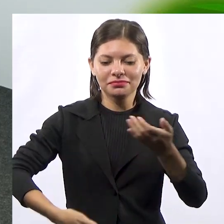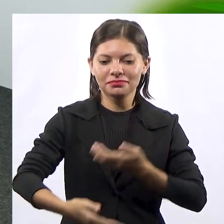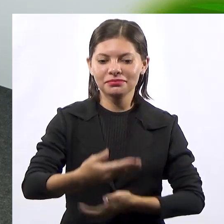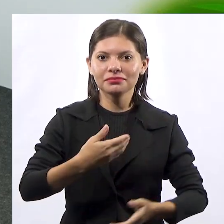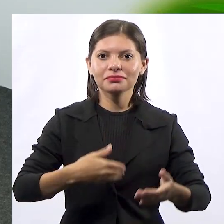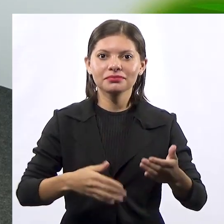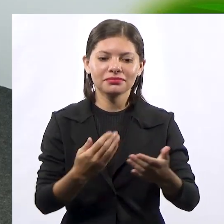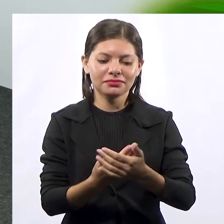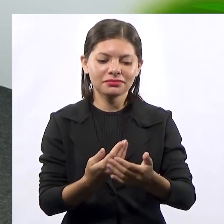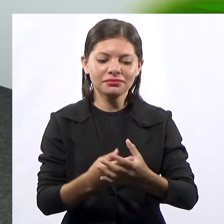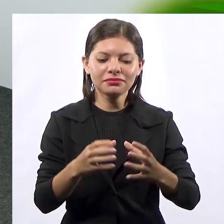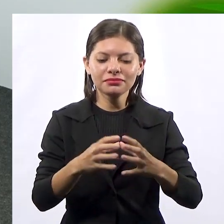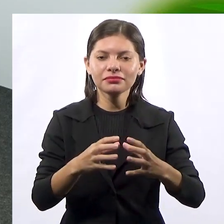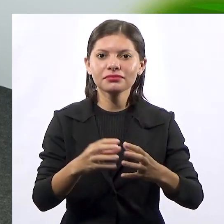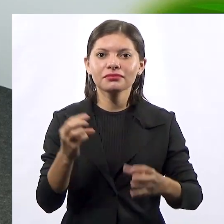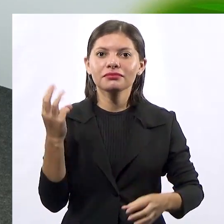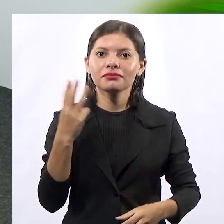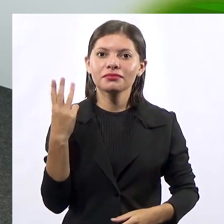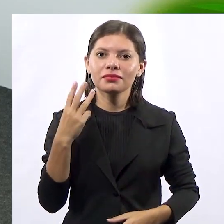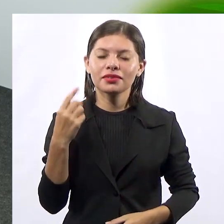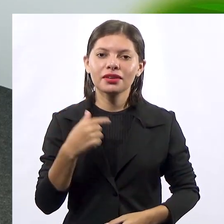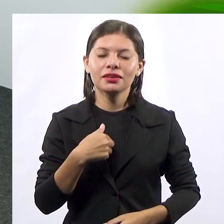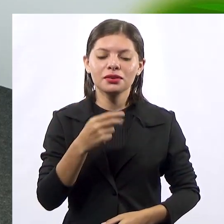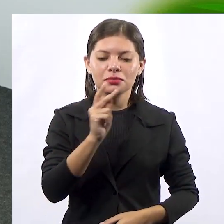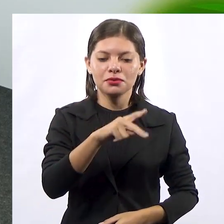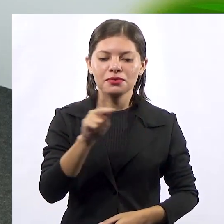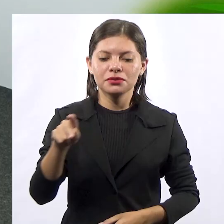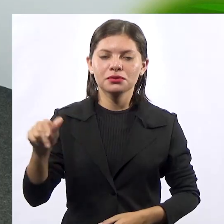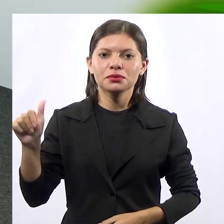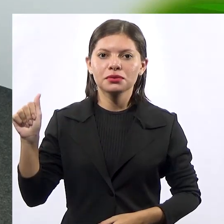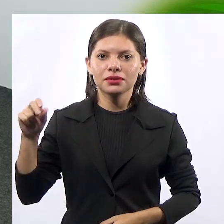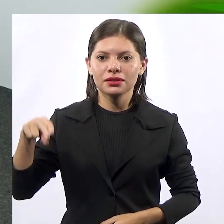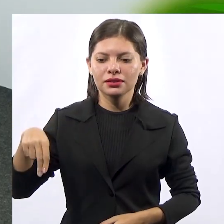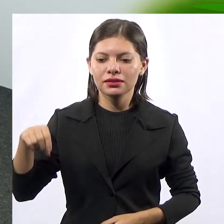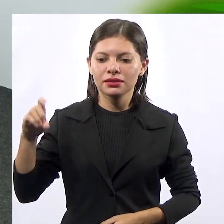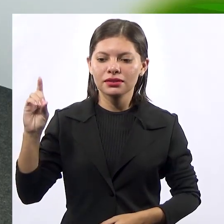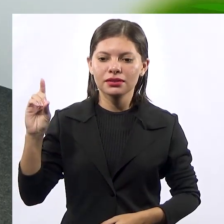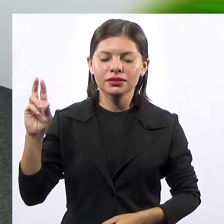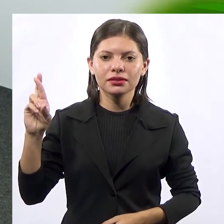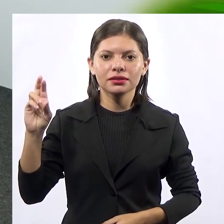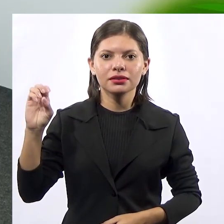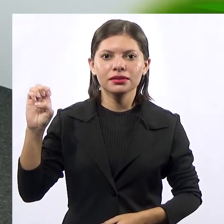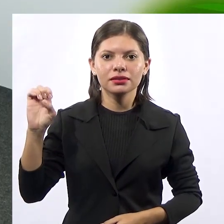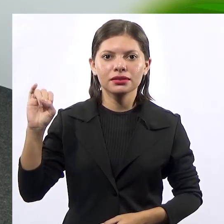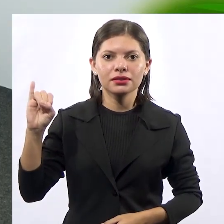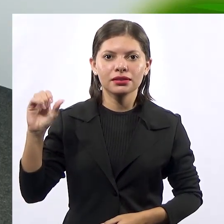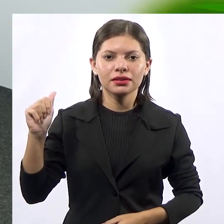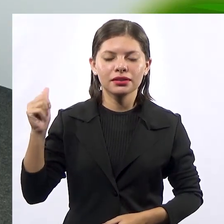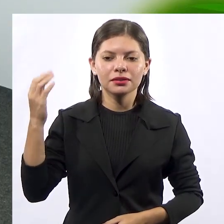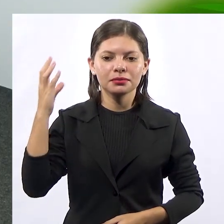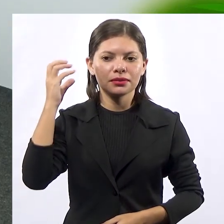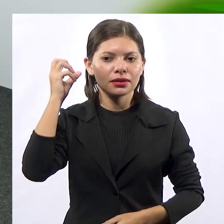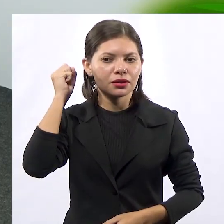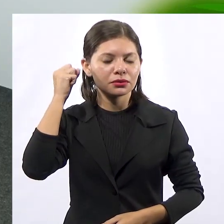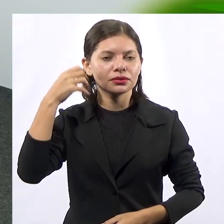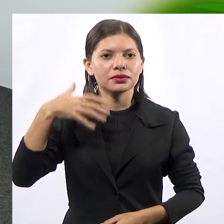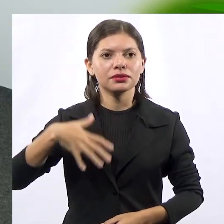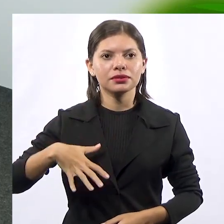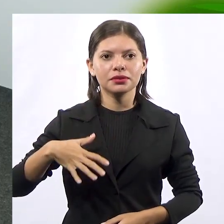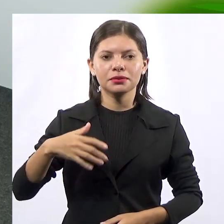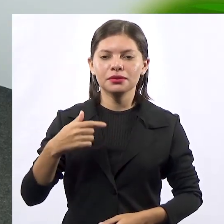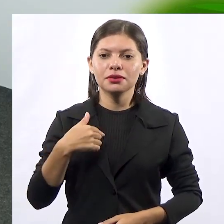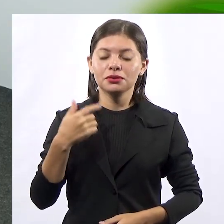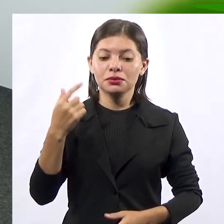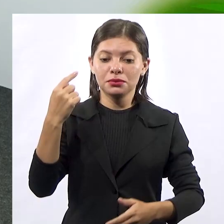de Estudo em Grupo 3. Eu sou a professora André de Santos Oliveira e neste momento eu farei minha audiodescrição. Eu